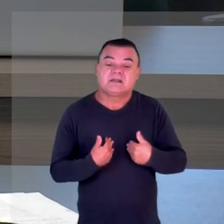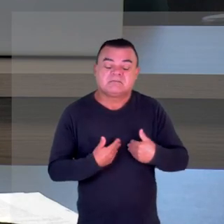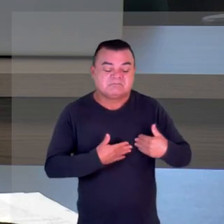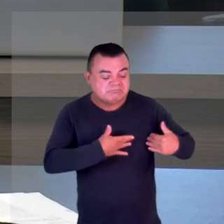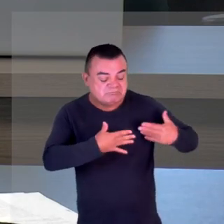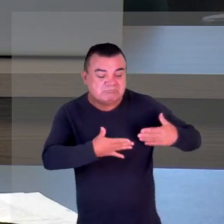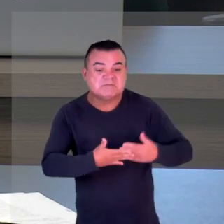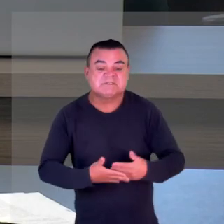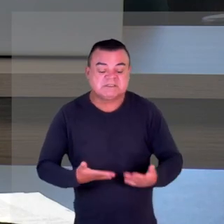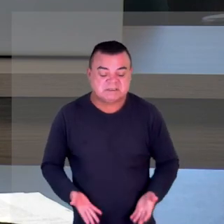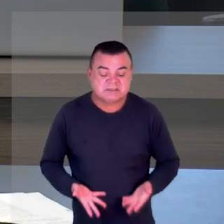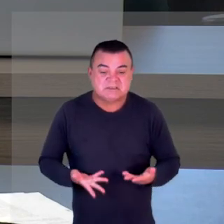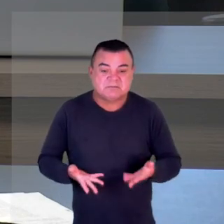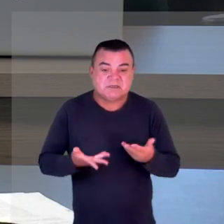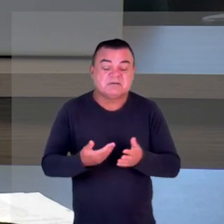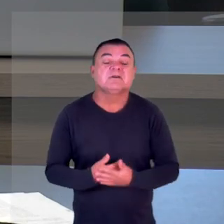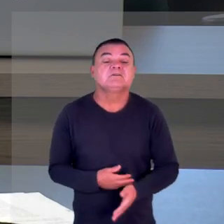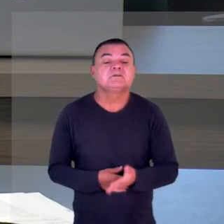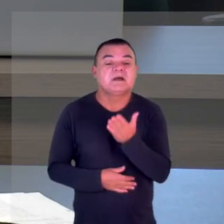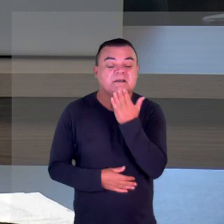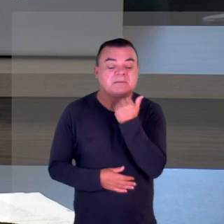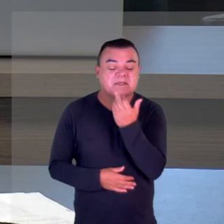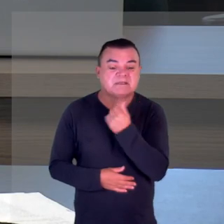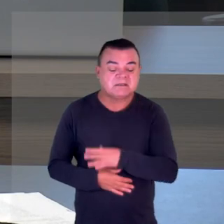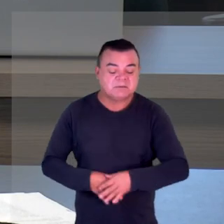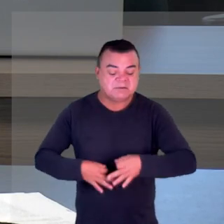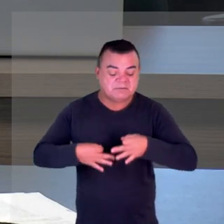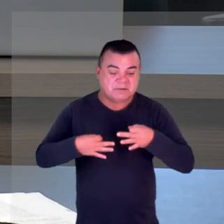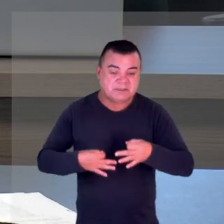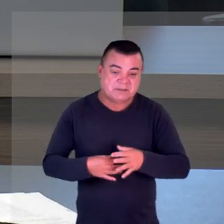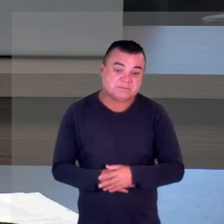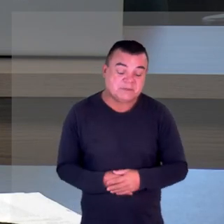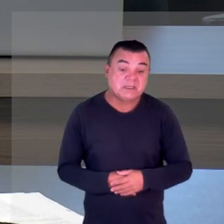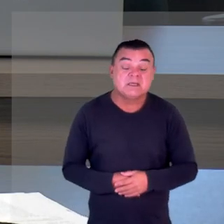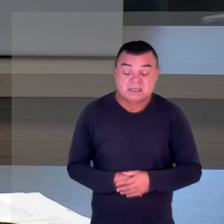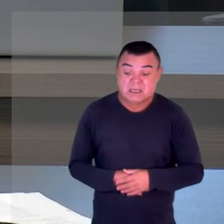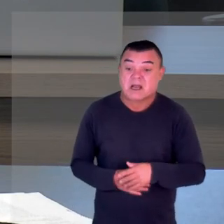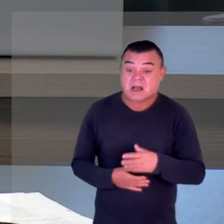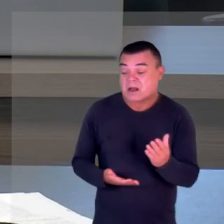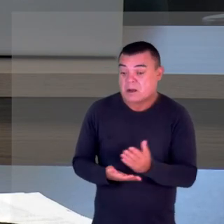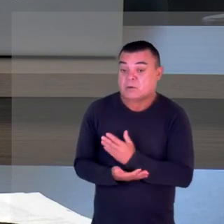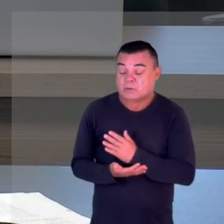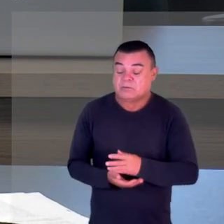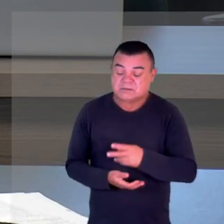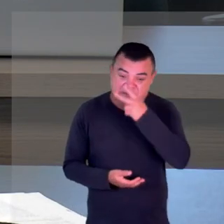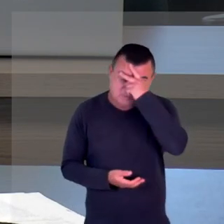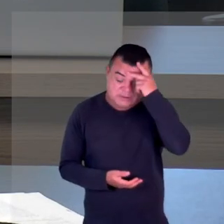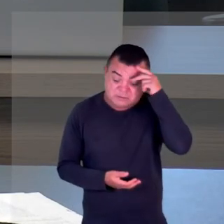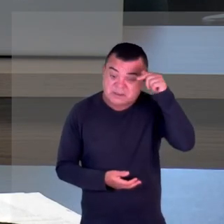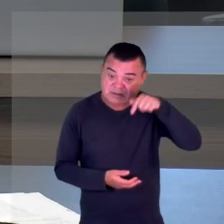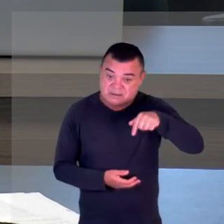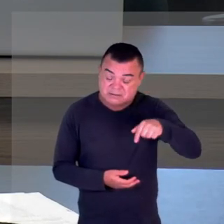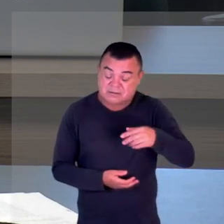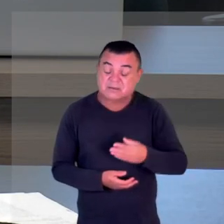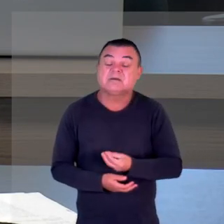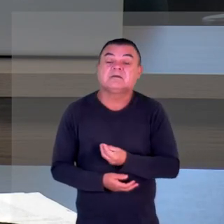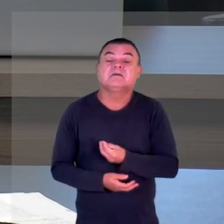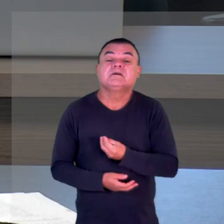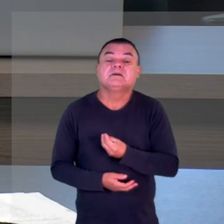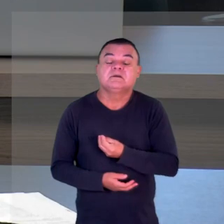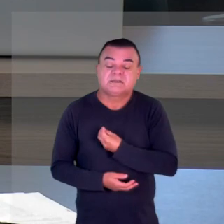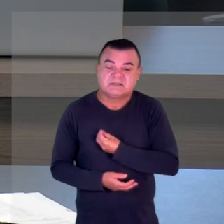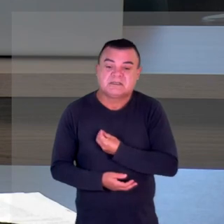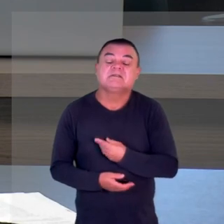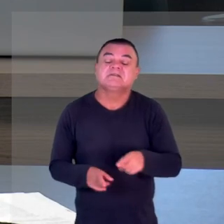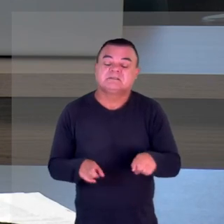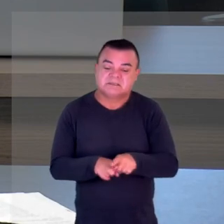humano alimentação adequada da qual algumas pessoas aqui presentes também participaram eh desse grupo de trabalho então